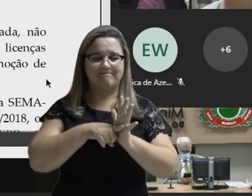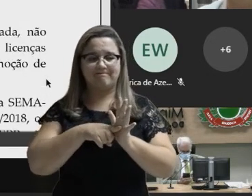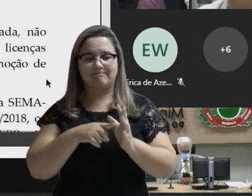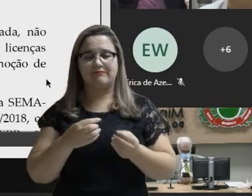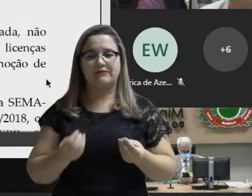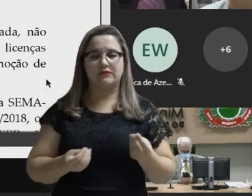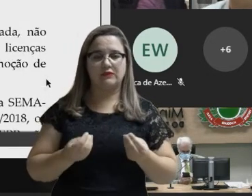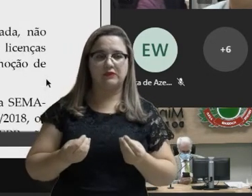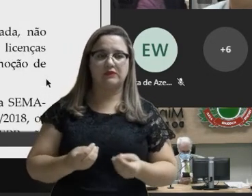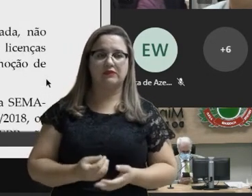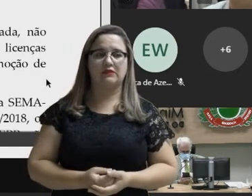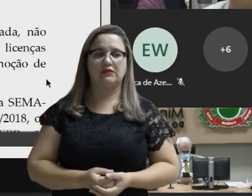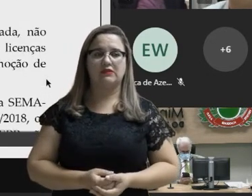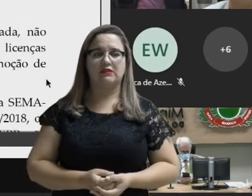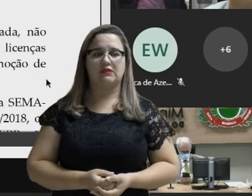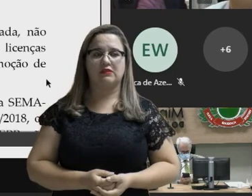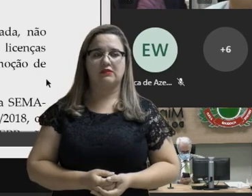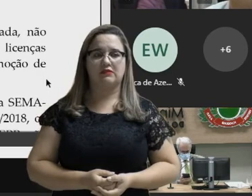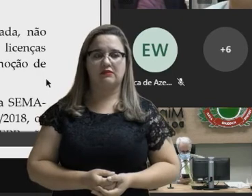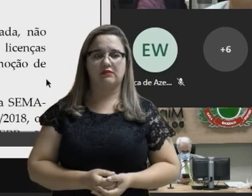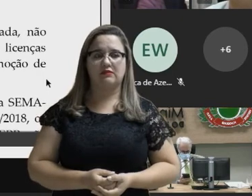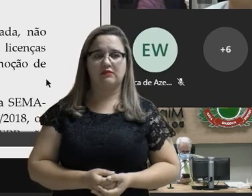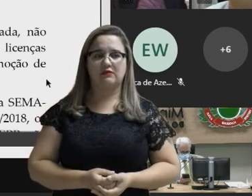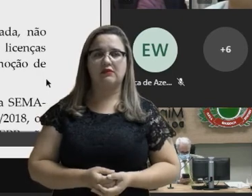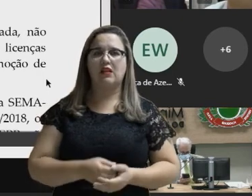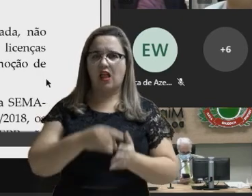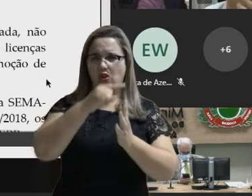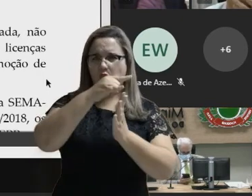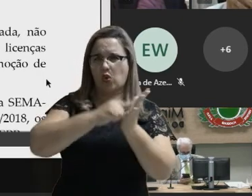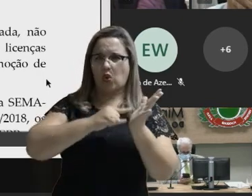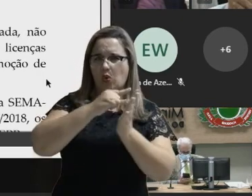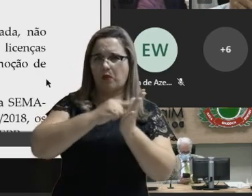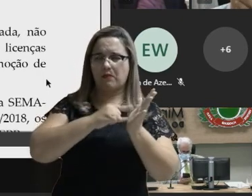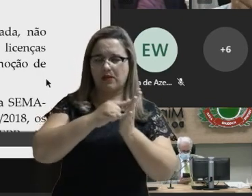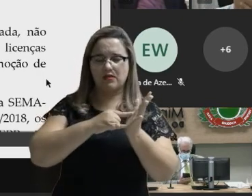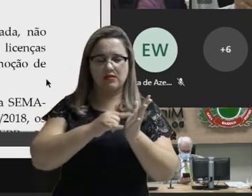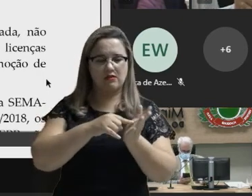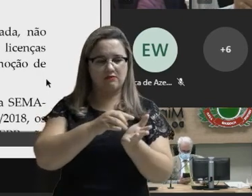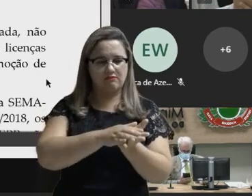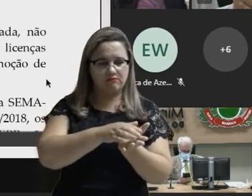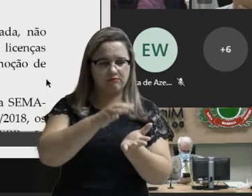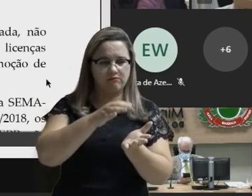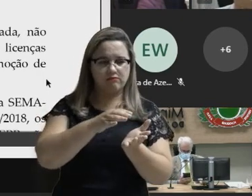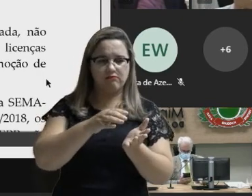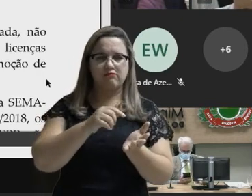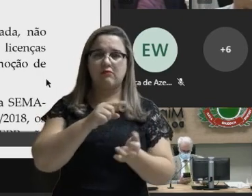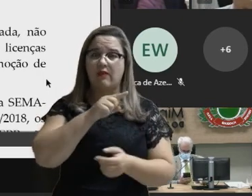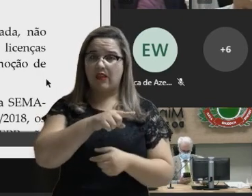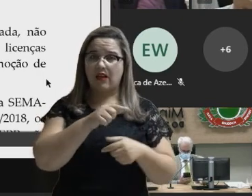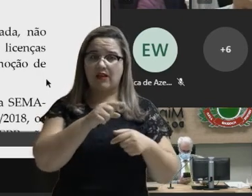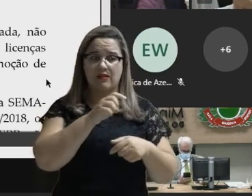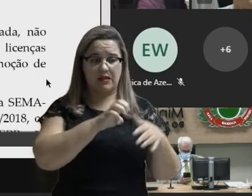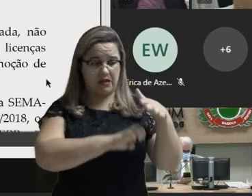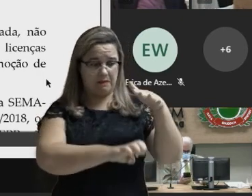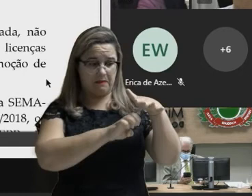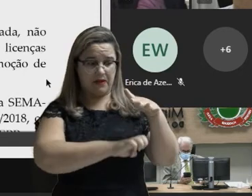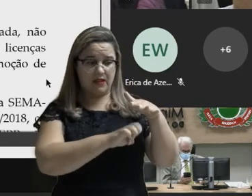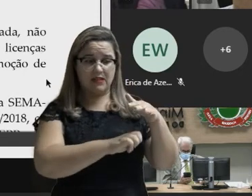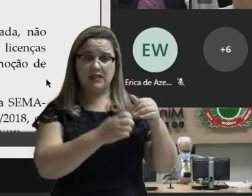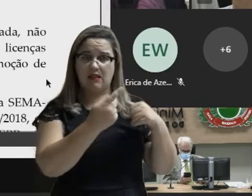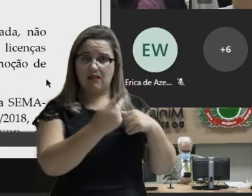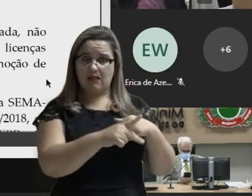sentido. Em análise da documentação carreada aos autos, conclui-se que a atividade empresarial